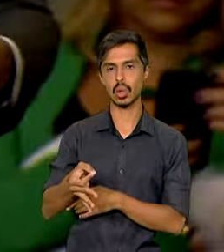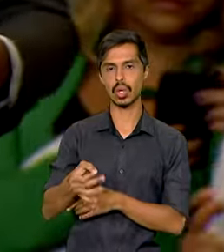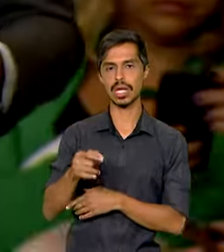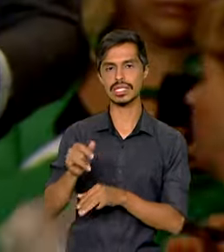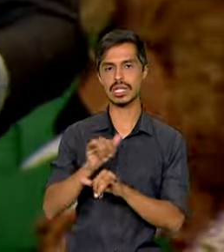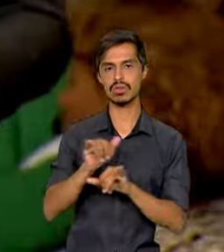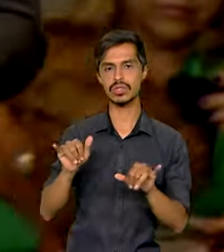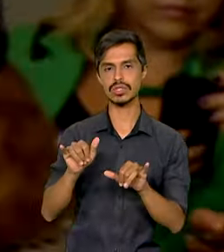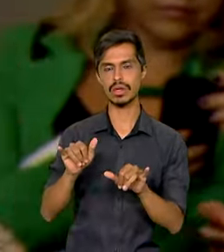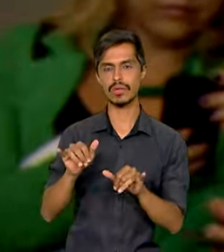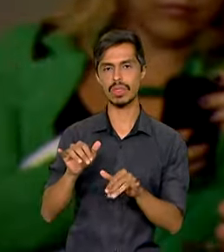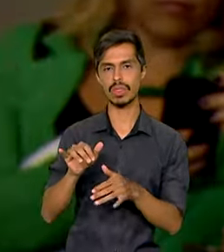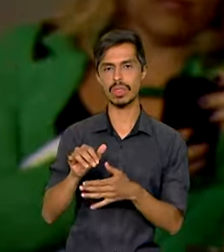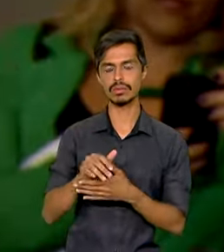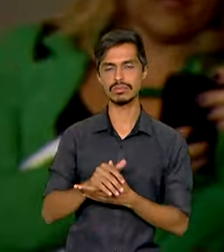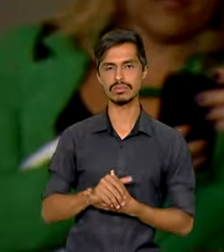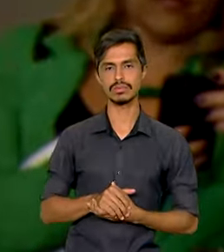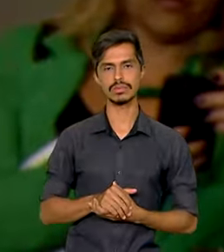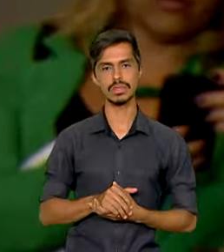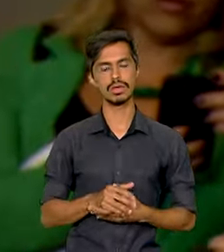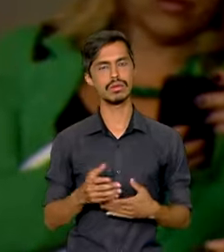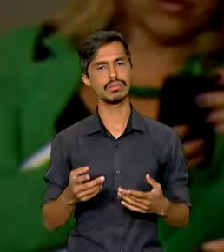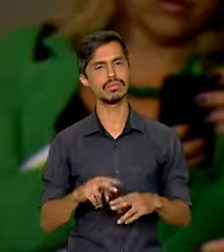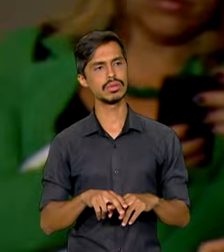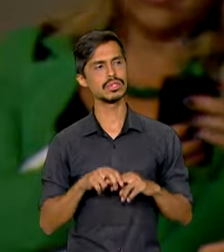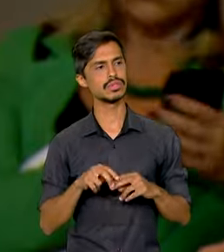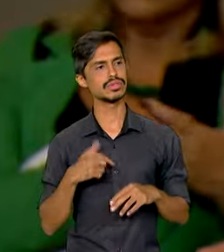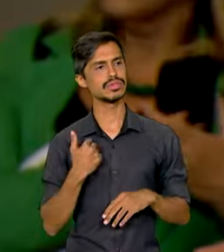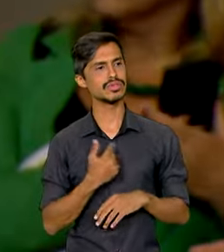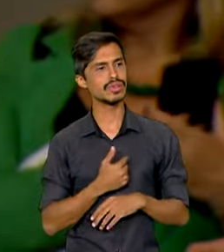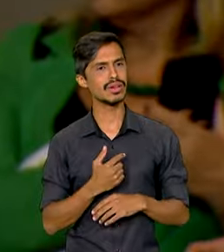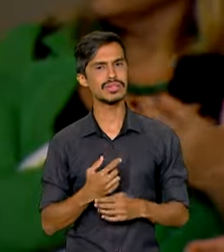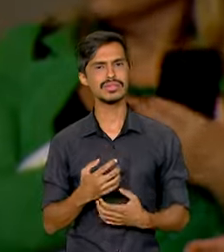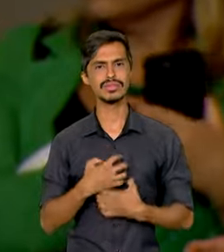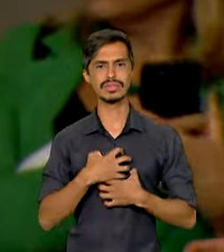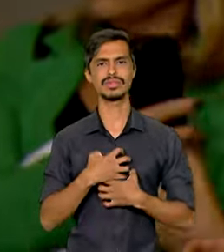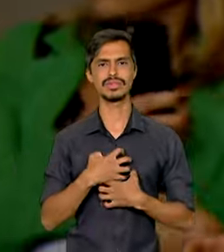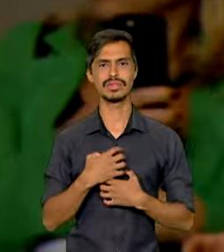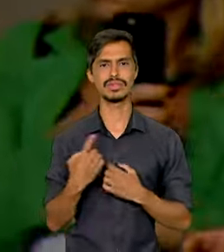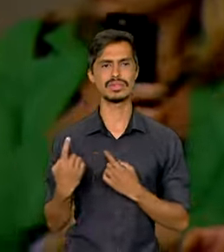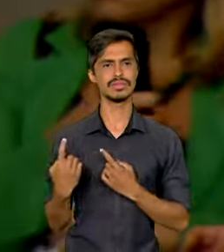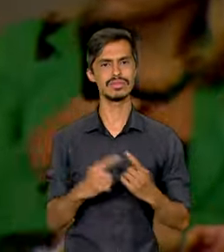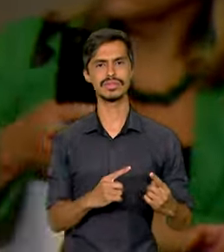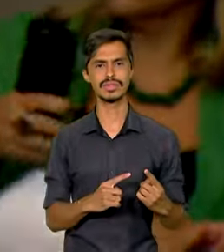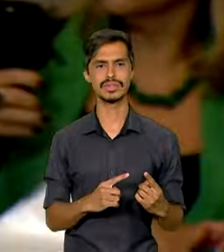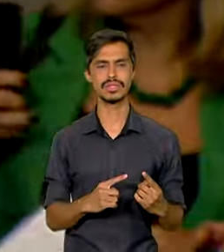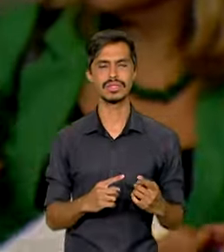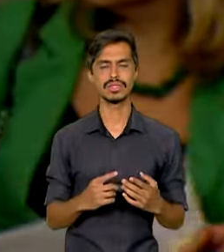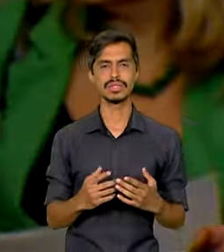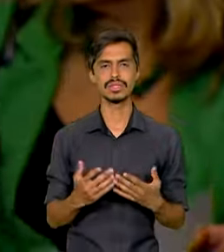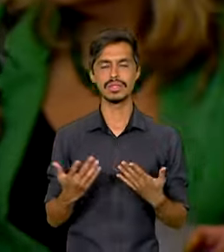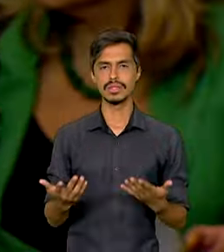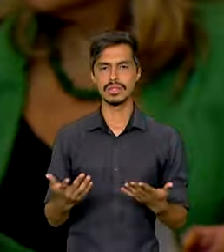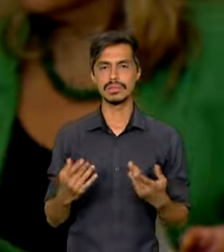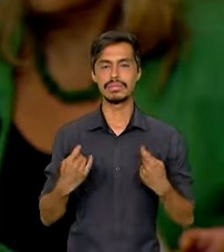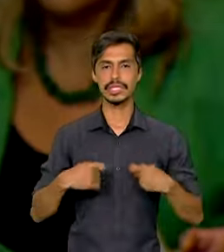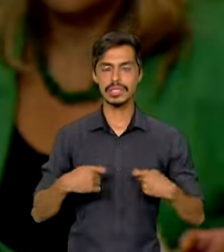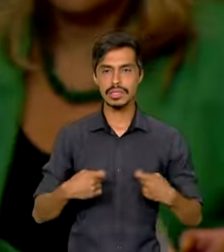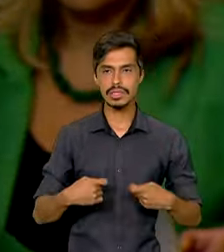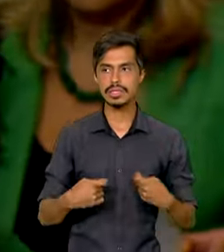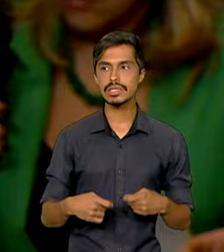Então, por isso nós podemos ver assim, o impacto, não é, de ações